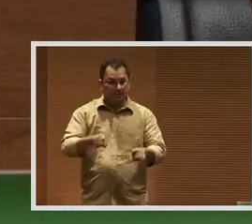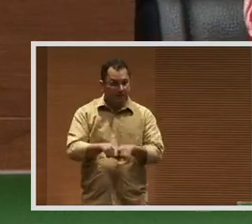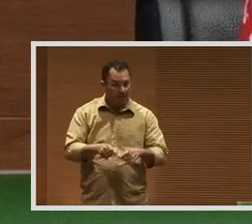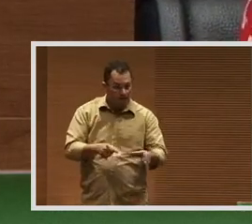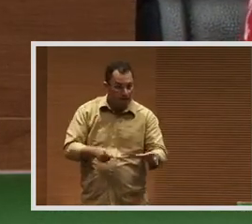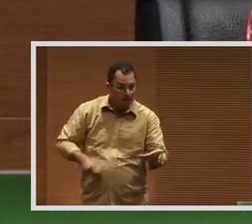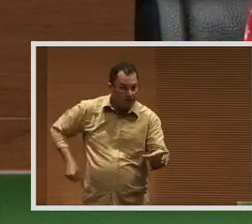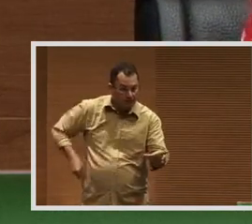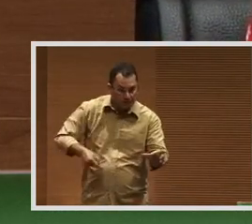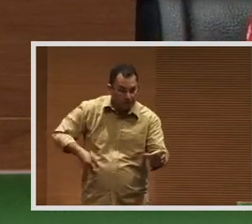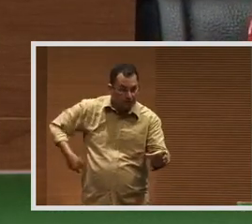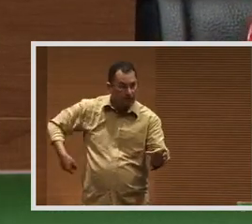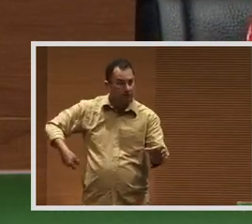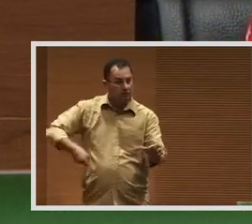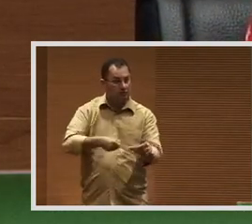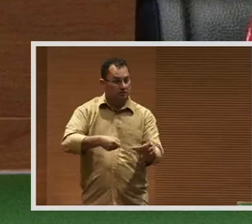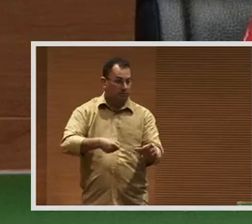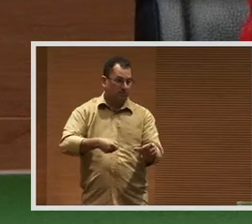ali.